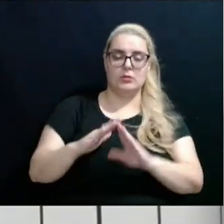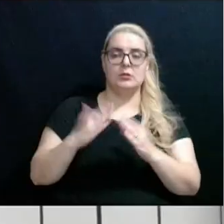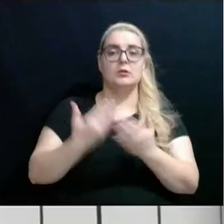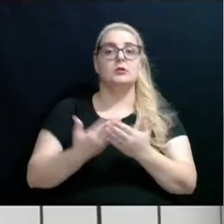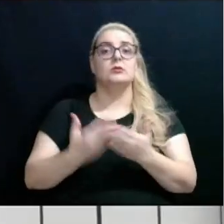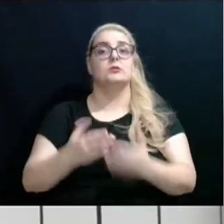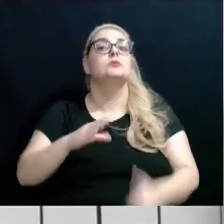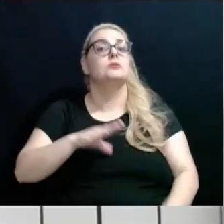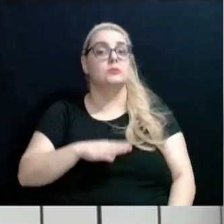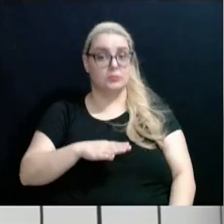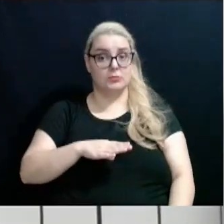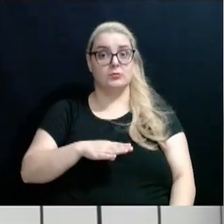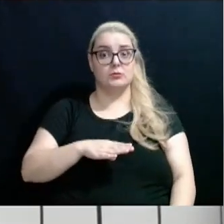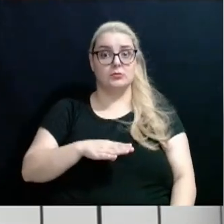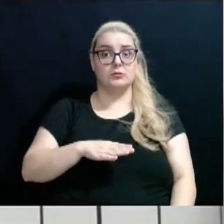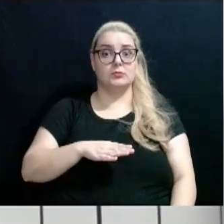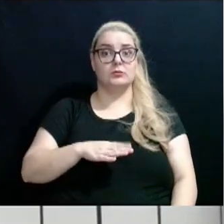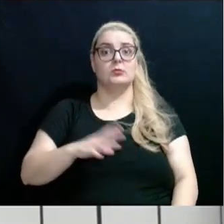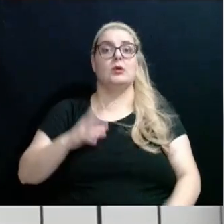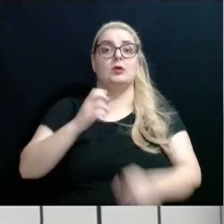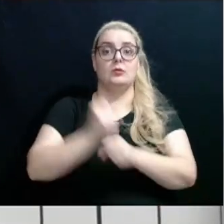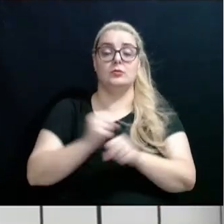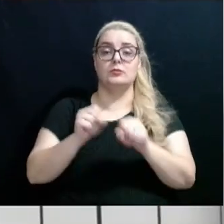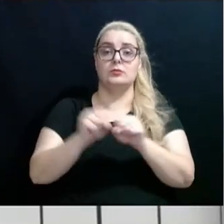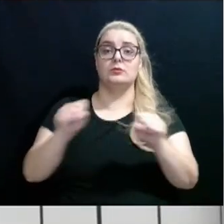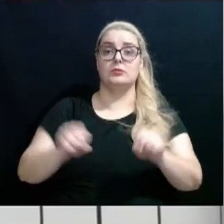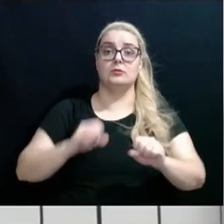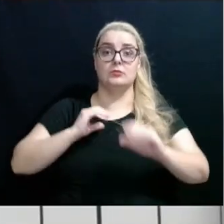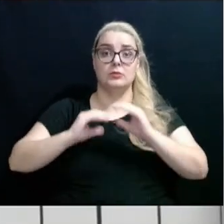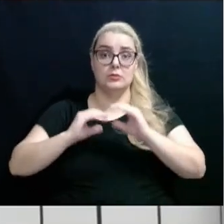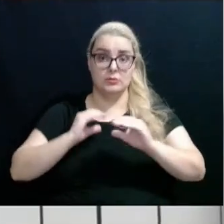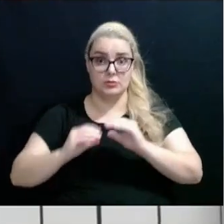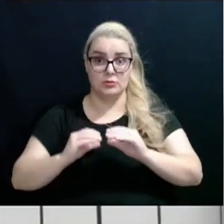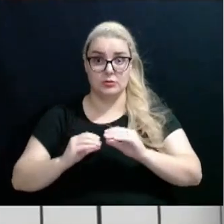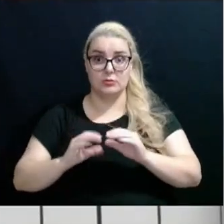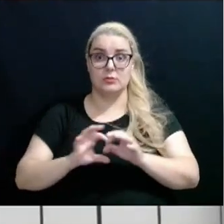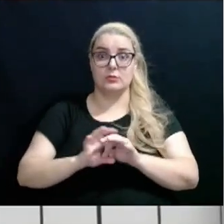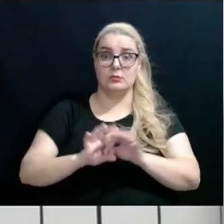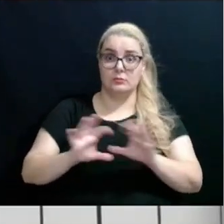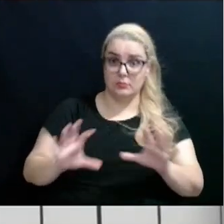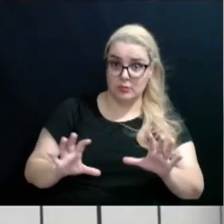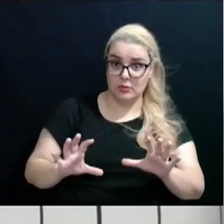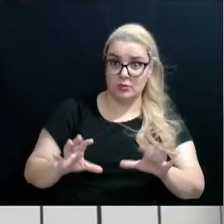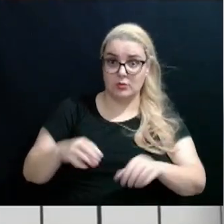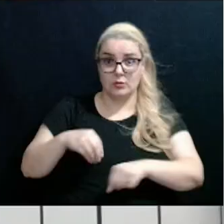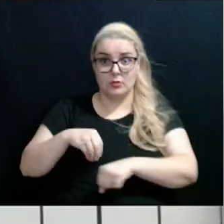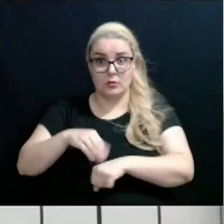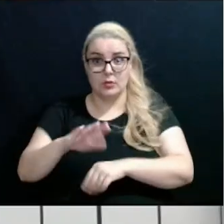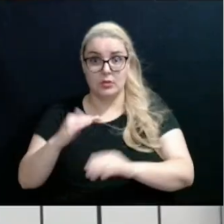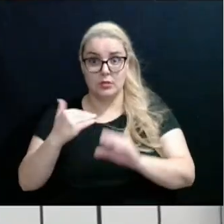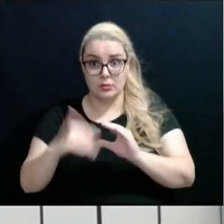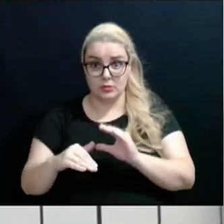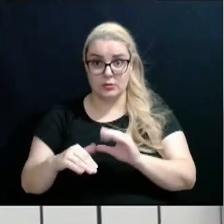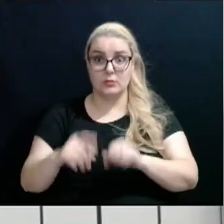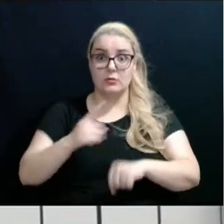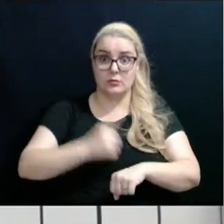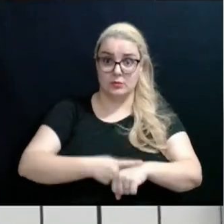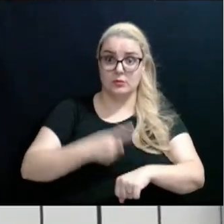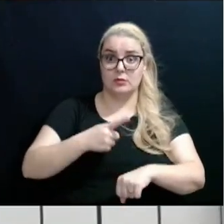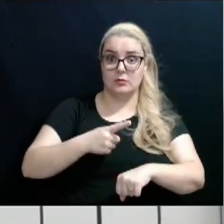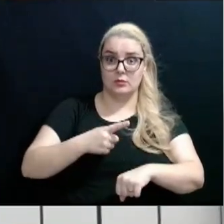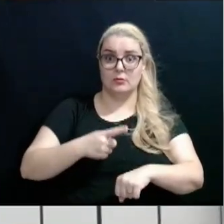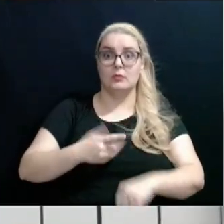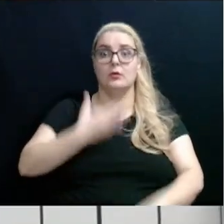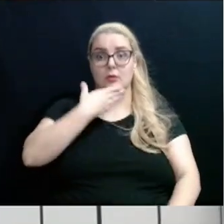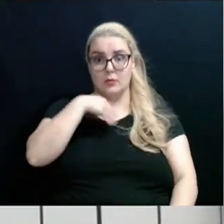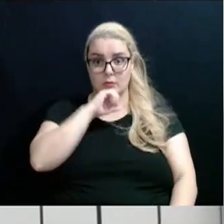municipais integradas a um sistema de comunicação que permita o envio de mensagens em tempo real aos pais